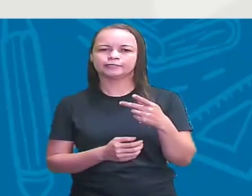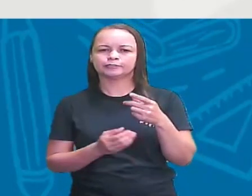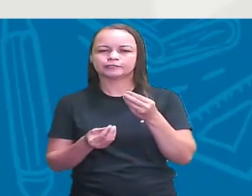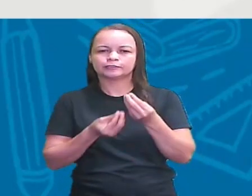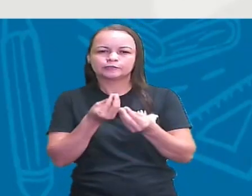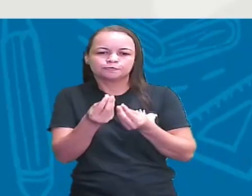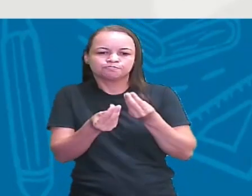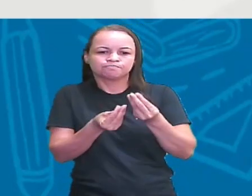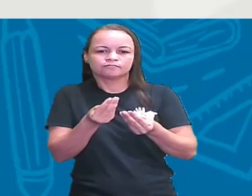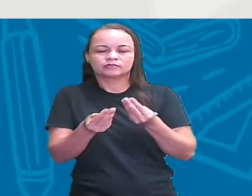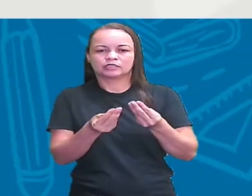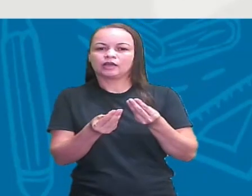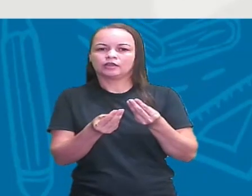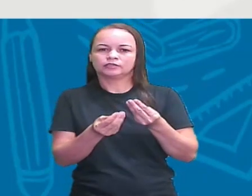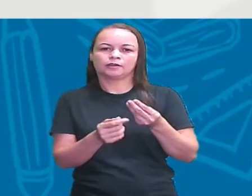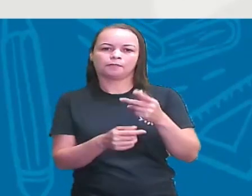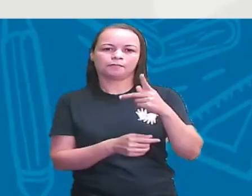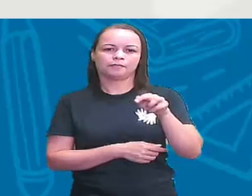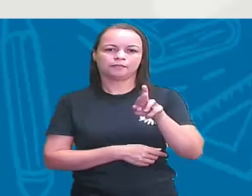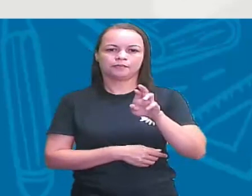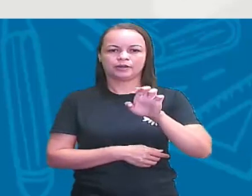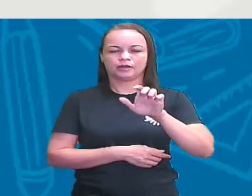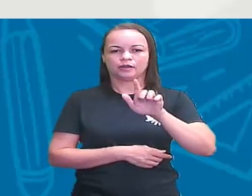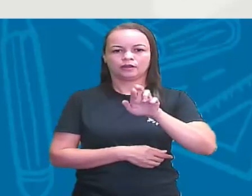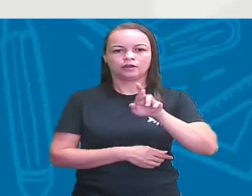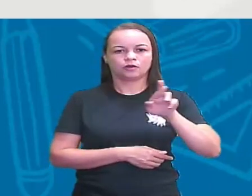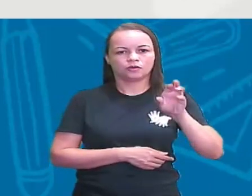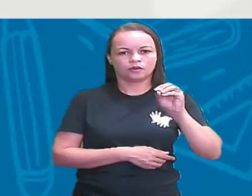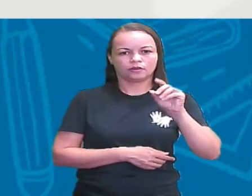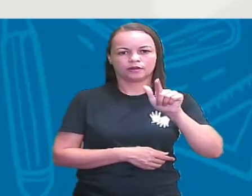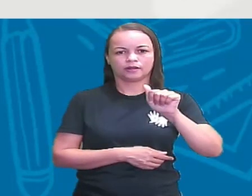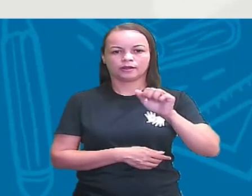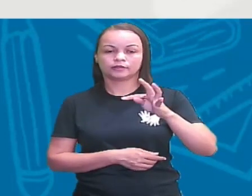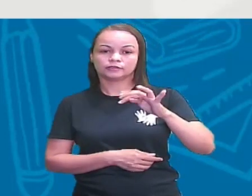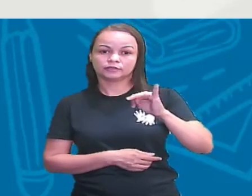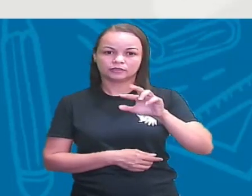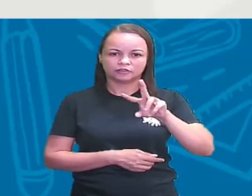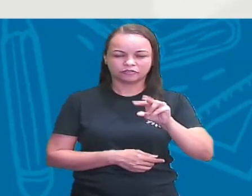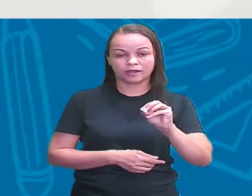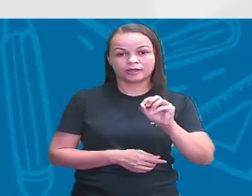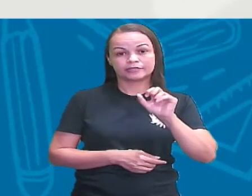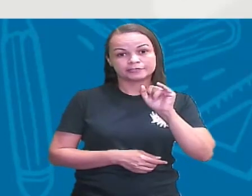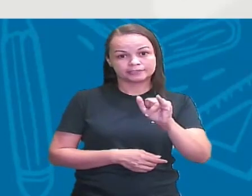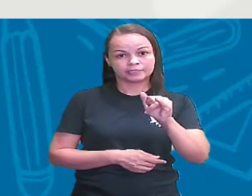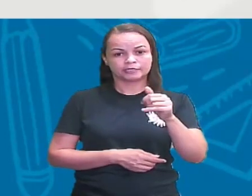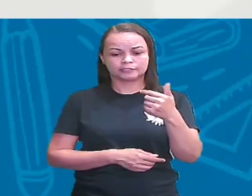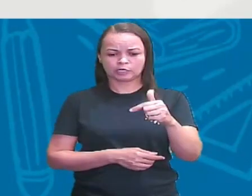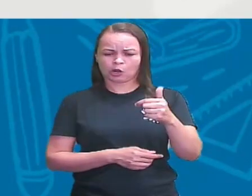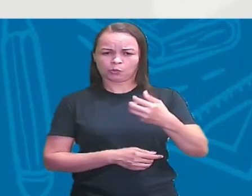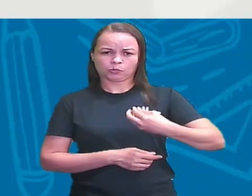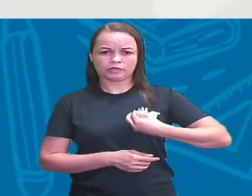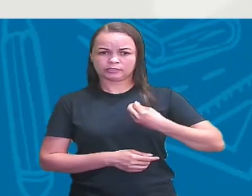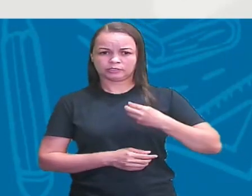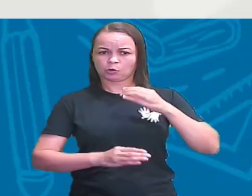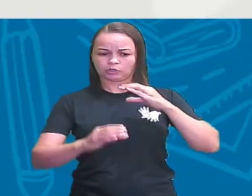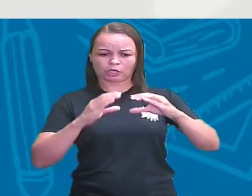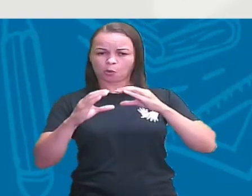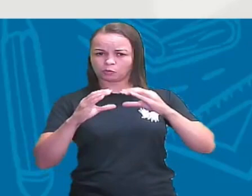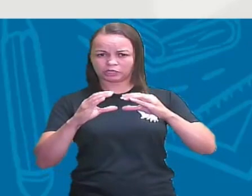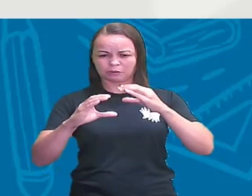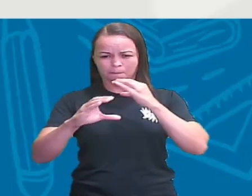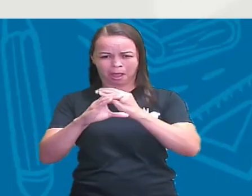prerrogativa, né? Ela nos dá essa prerrogativa. Se a gente não se comunica, fica muito difícil. E aí, o